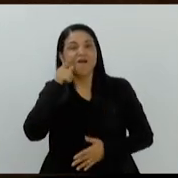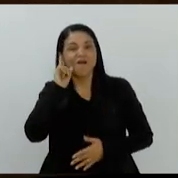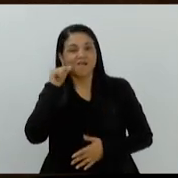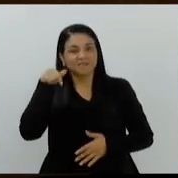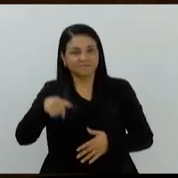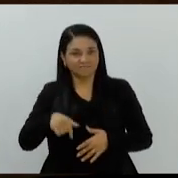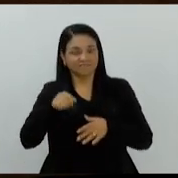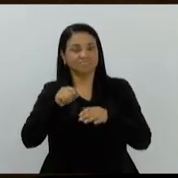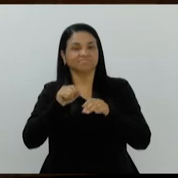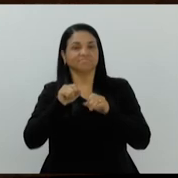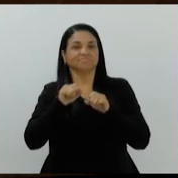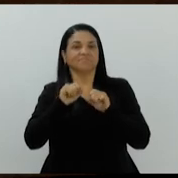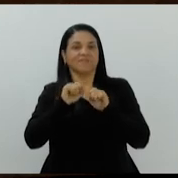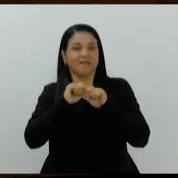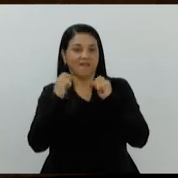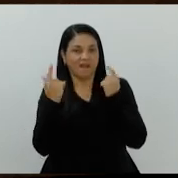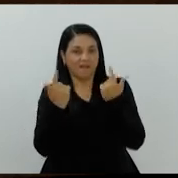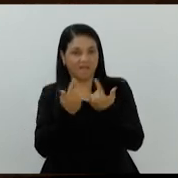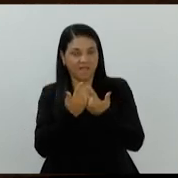sob sua liderança,